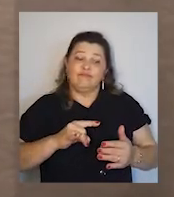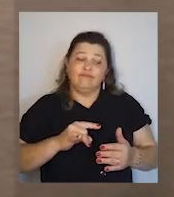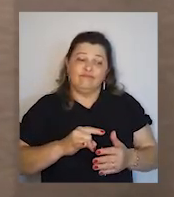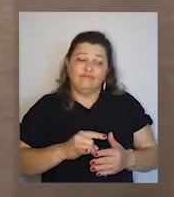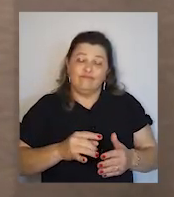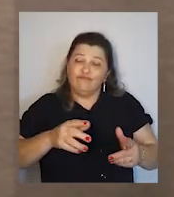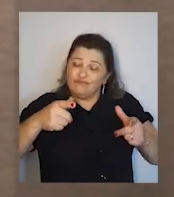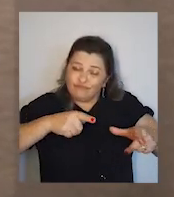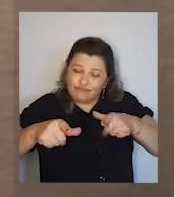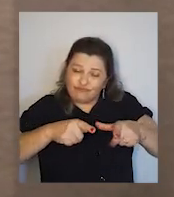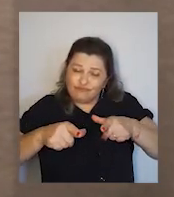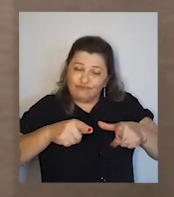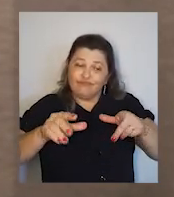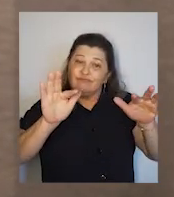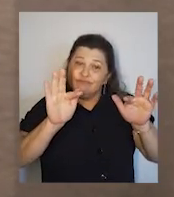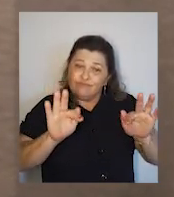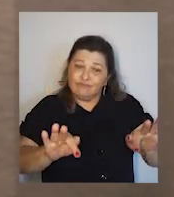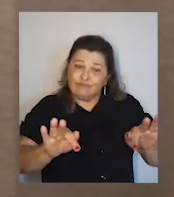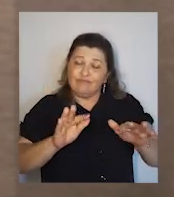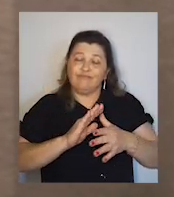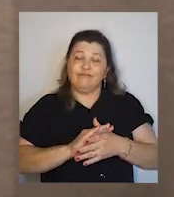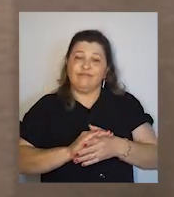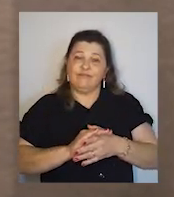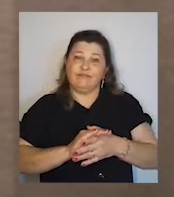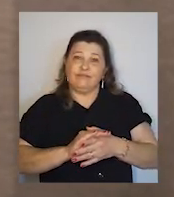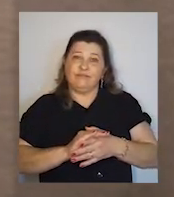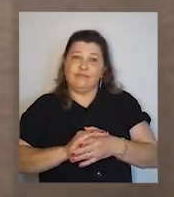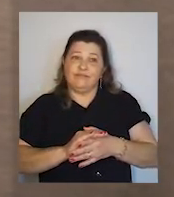abandonei o emprego.